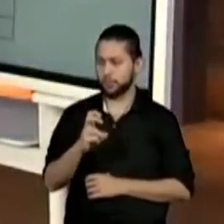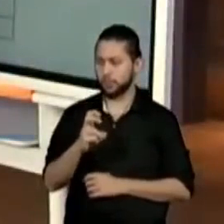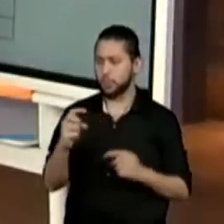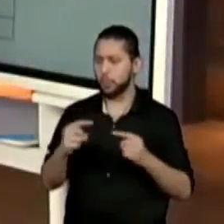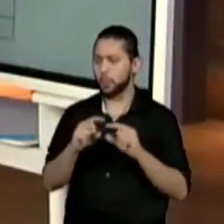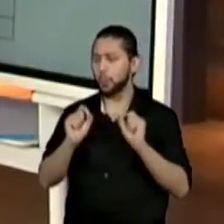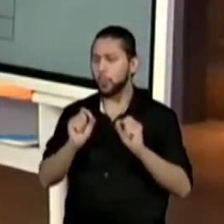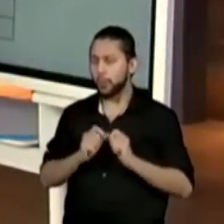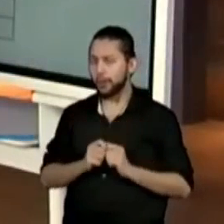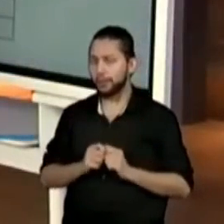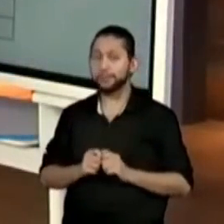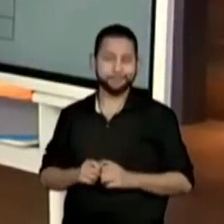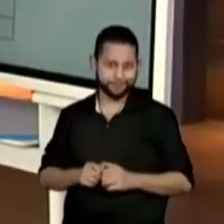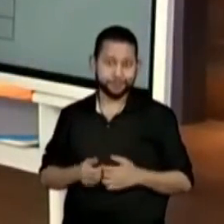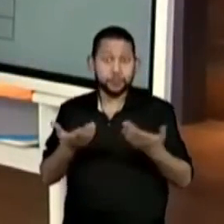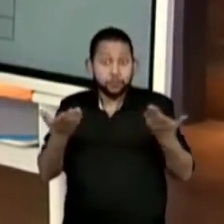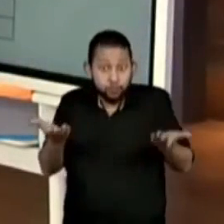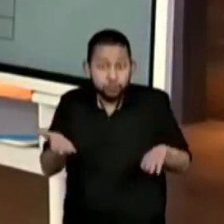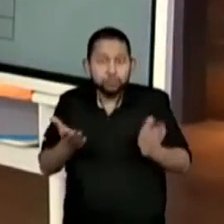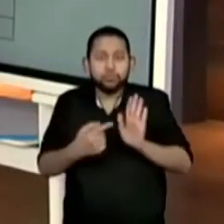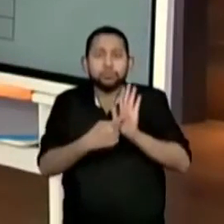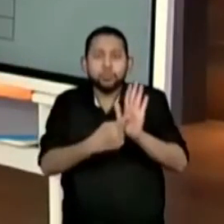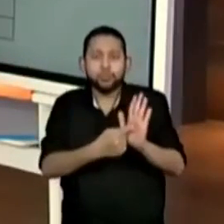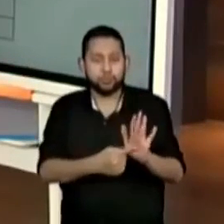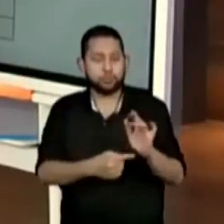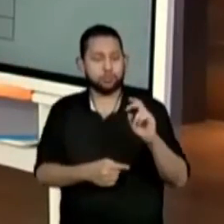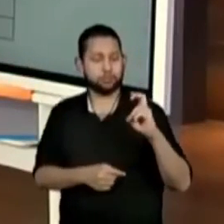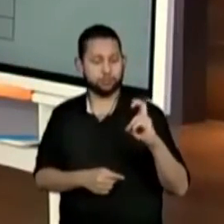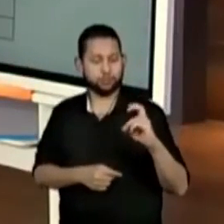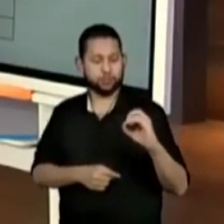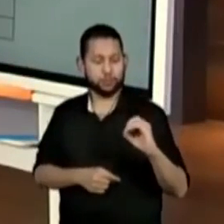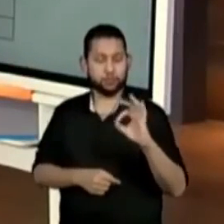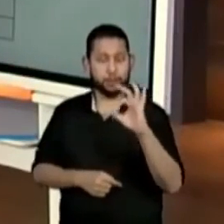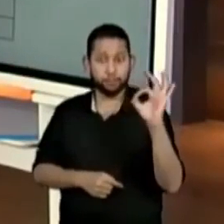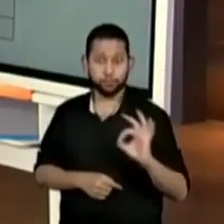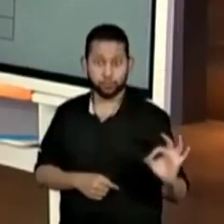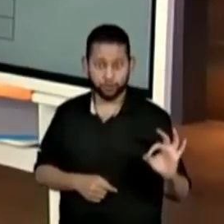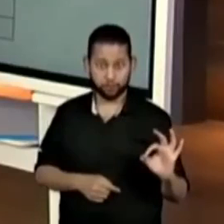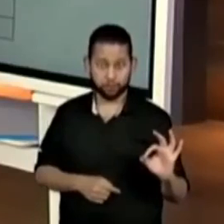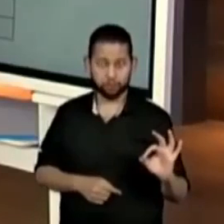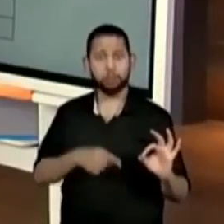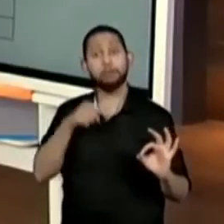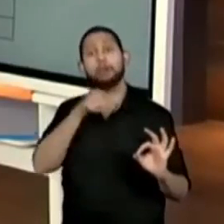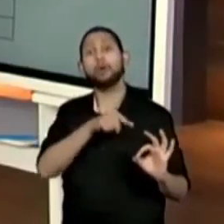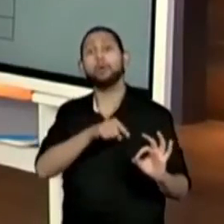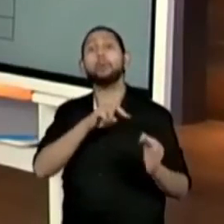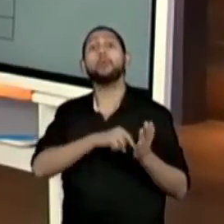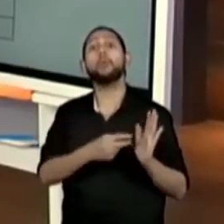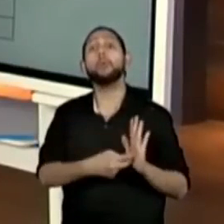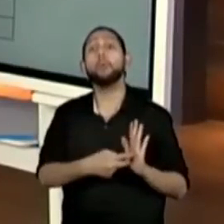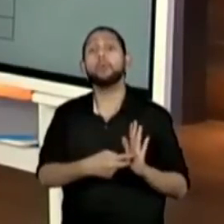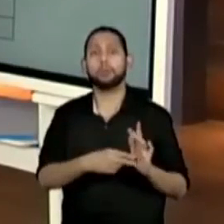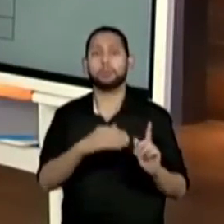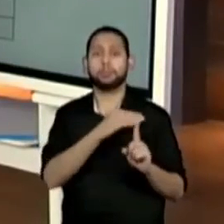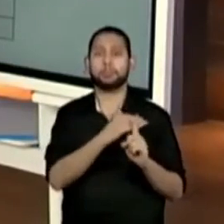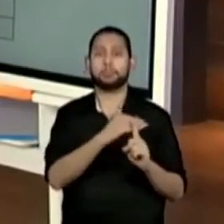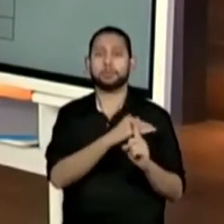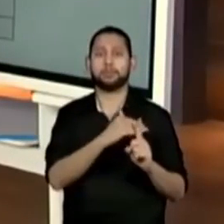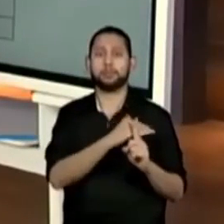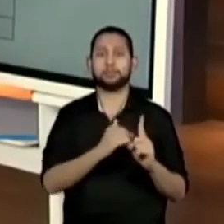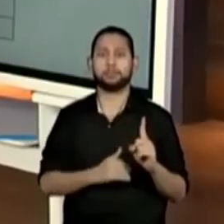a metade do preço inteiro aí nesse caso com a oferta